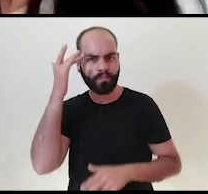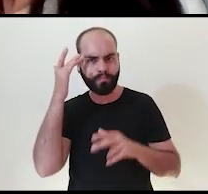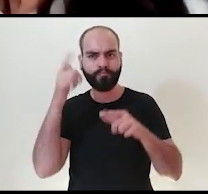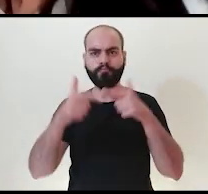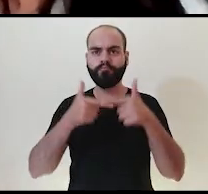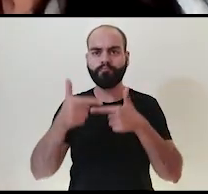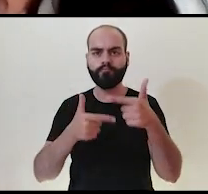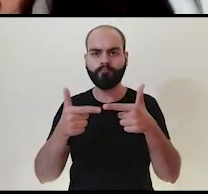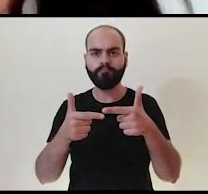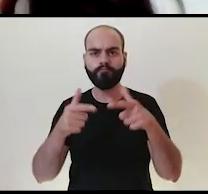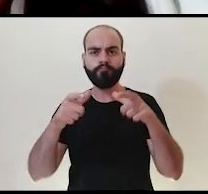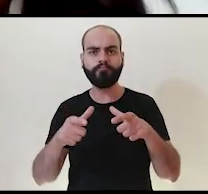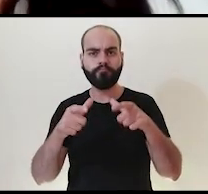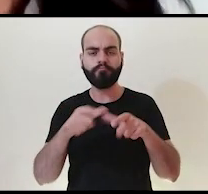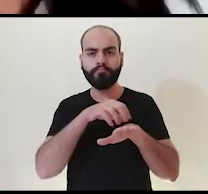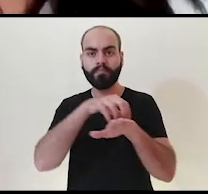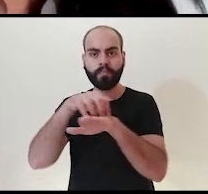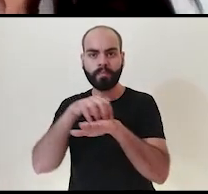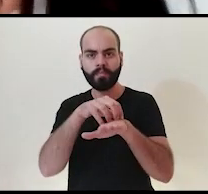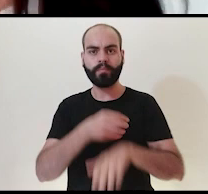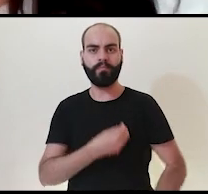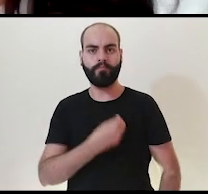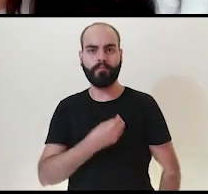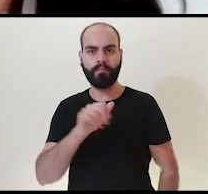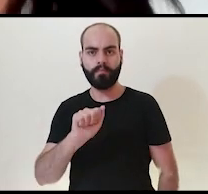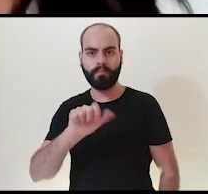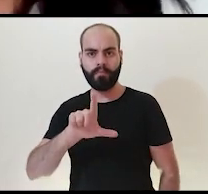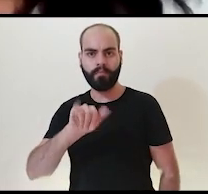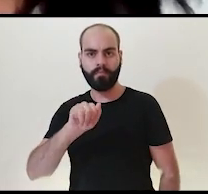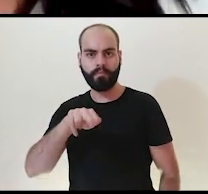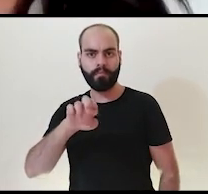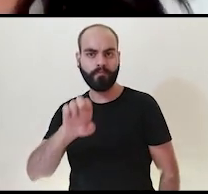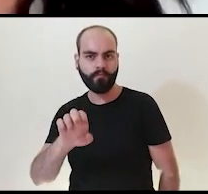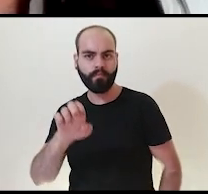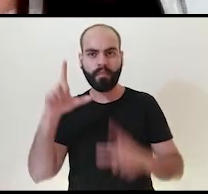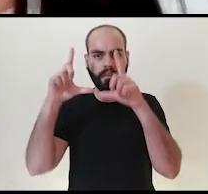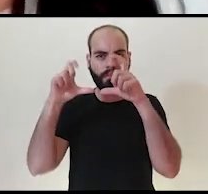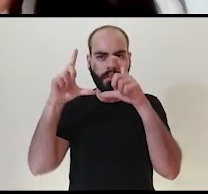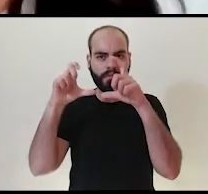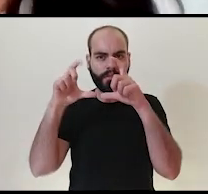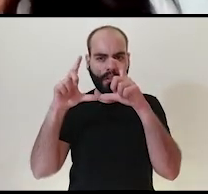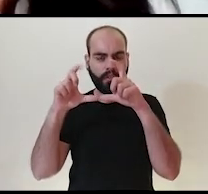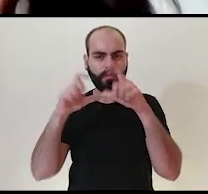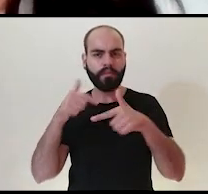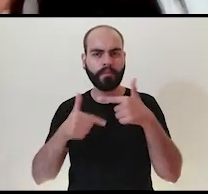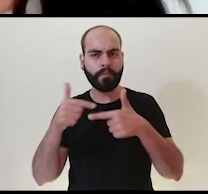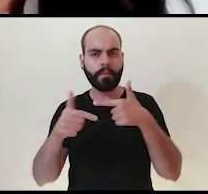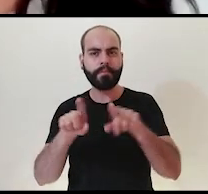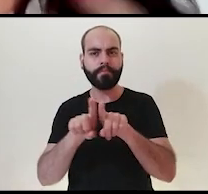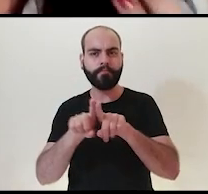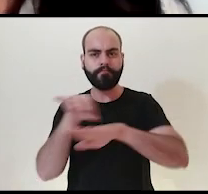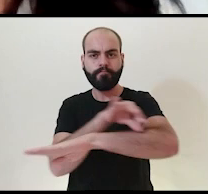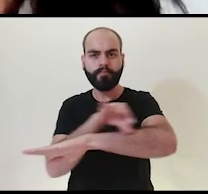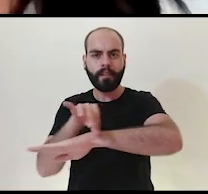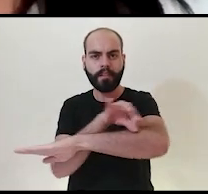muito especial, que é da Aline Rezende. Ela já é fotógrafa há alguns anos de arquitetura, faz um trabalho incrível. E hoje